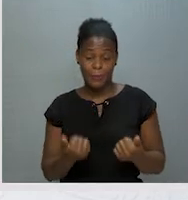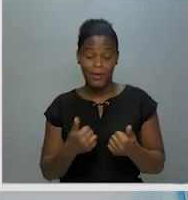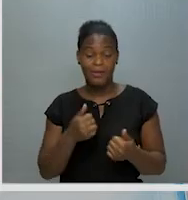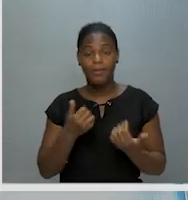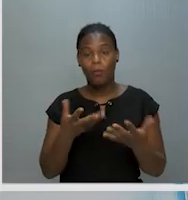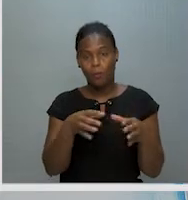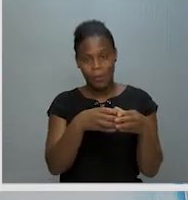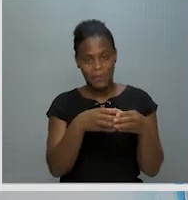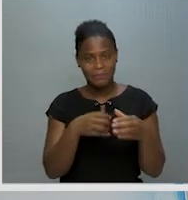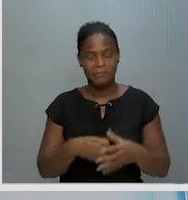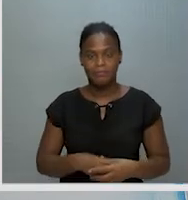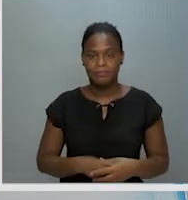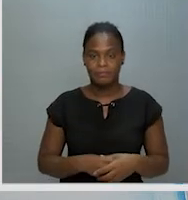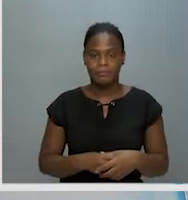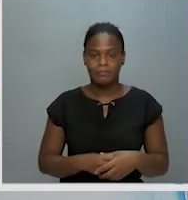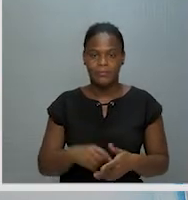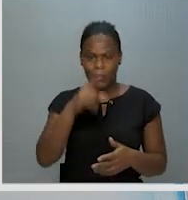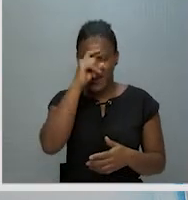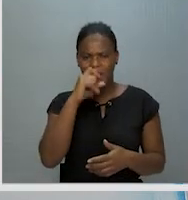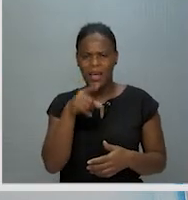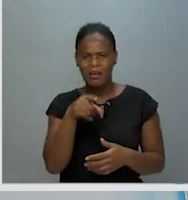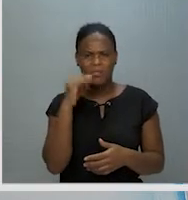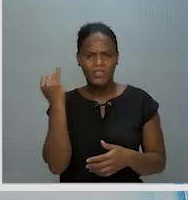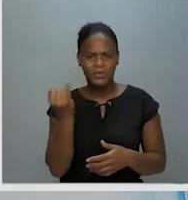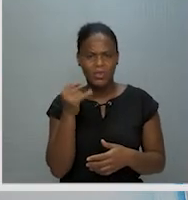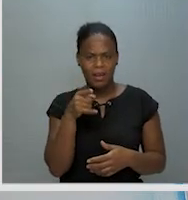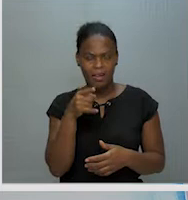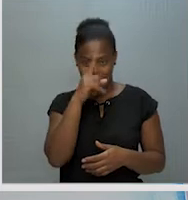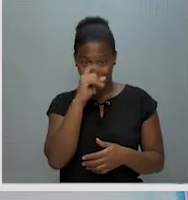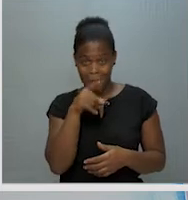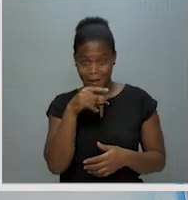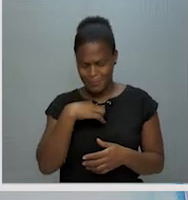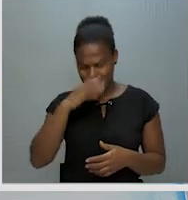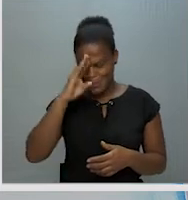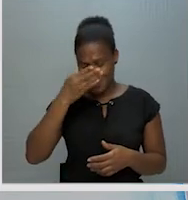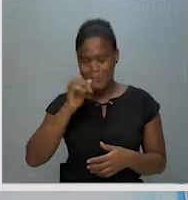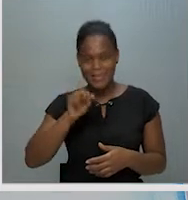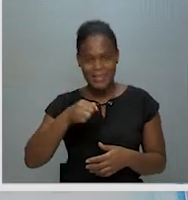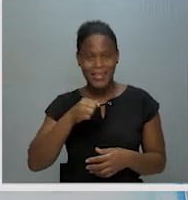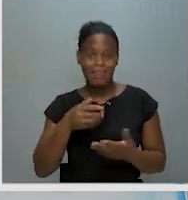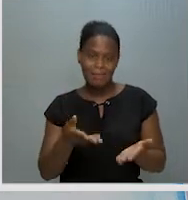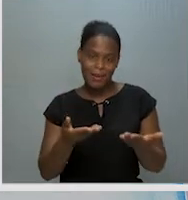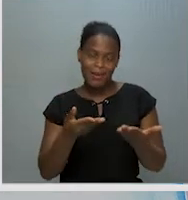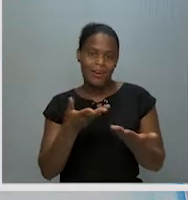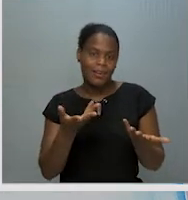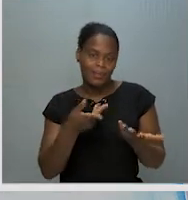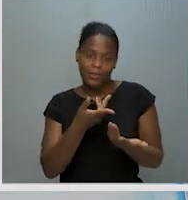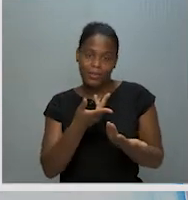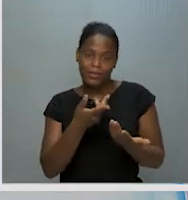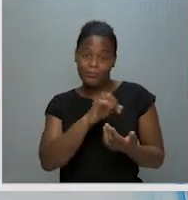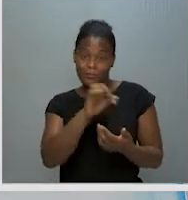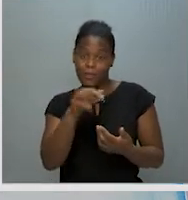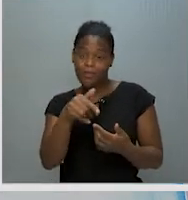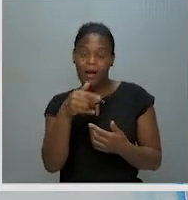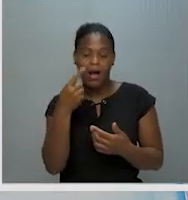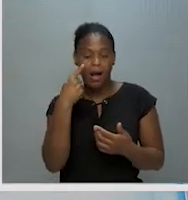bem-estar da comunidade. Estão a lembrar dessas instituições? Sei que sim. Então, vocês vão ter